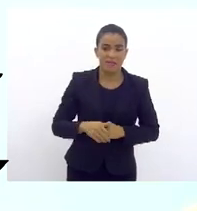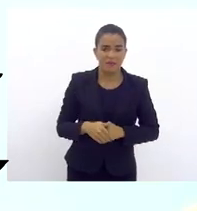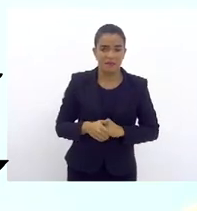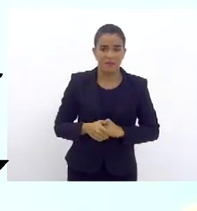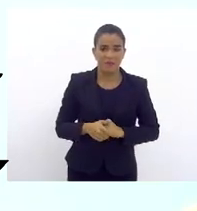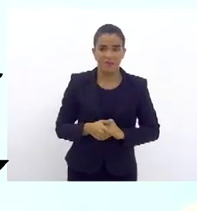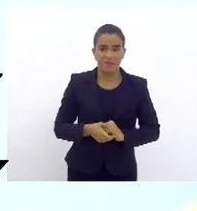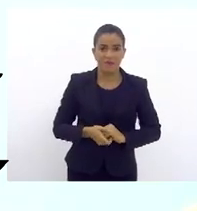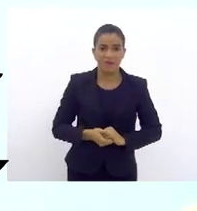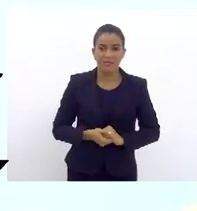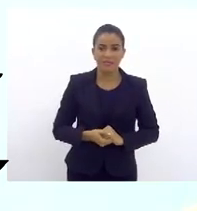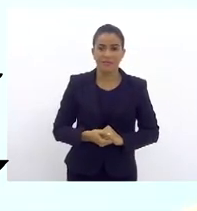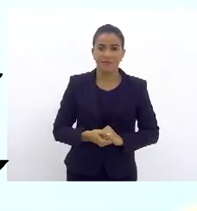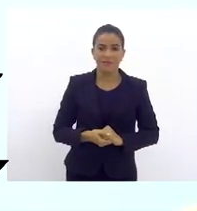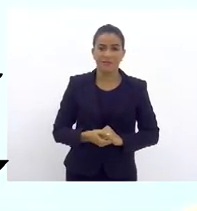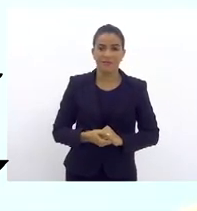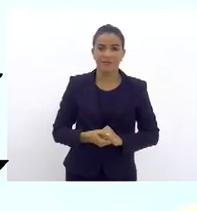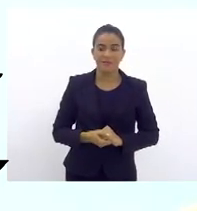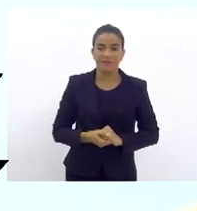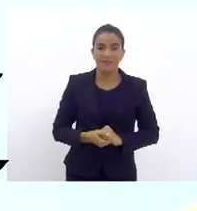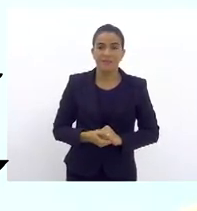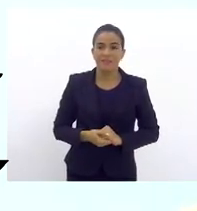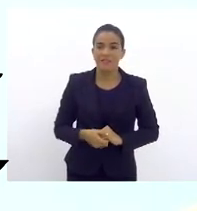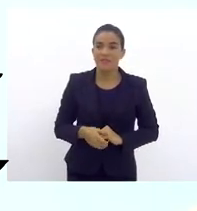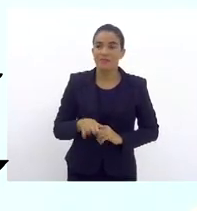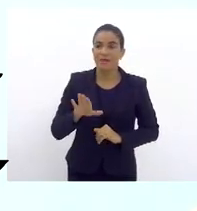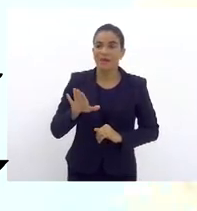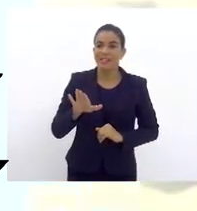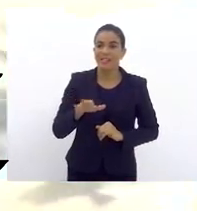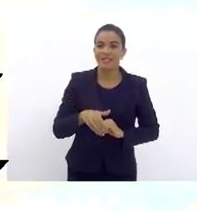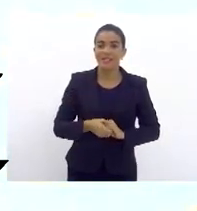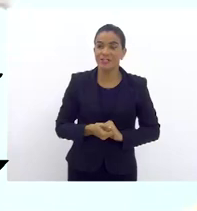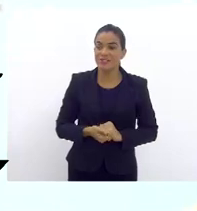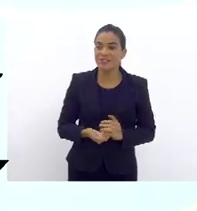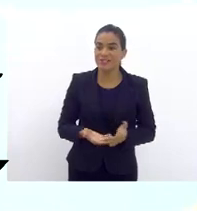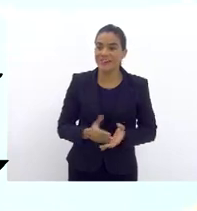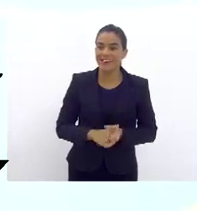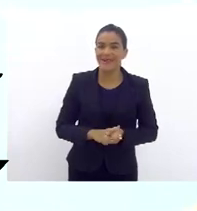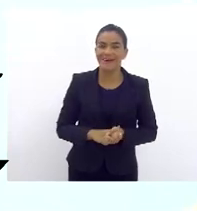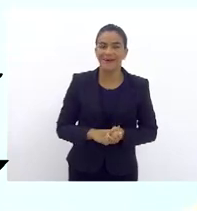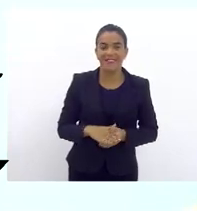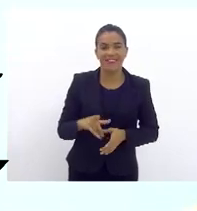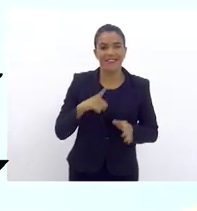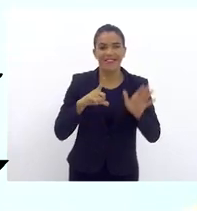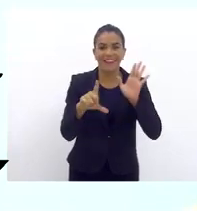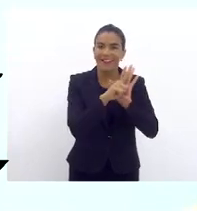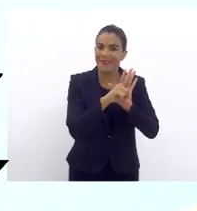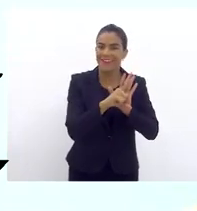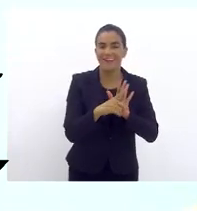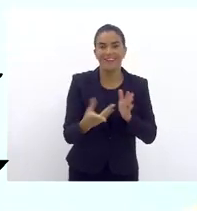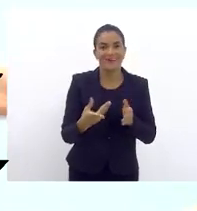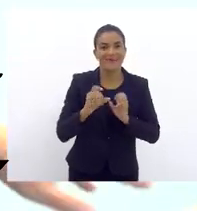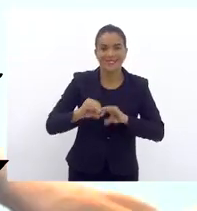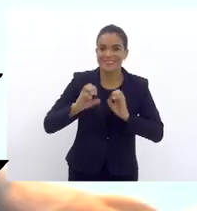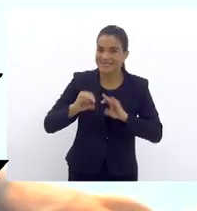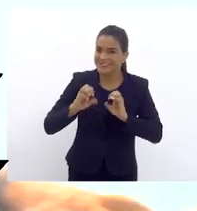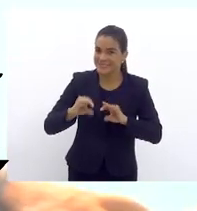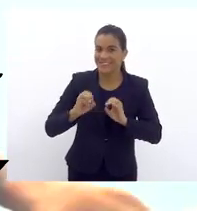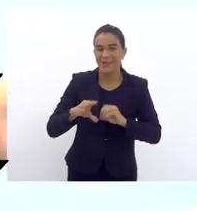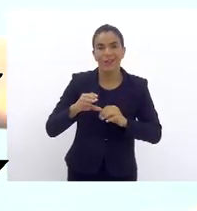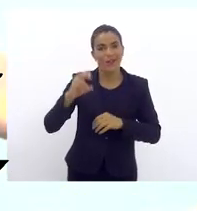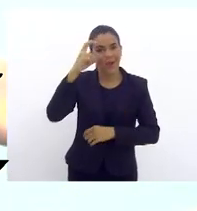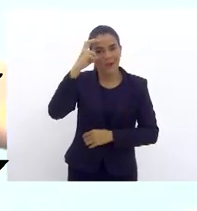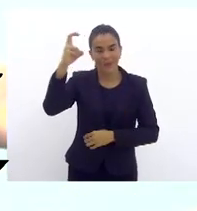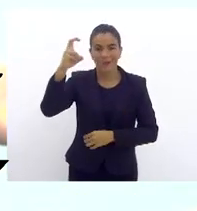ele na Secretaria Municipal de Educação está cumprindo a lei do ensino das culturas